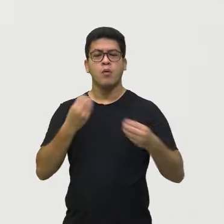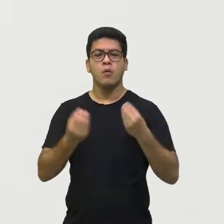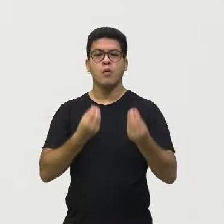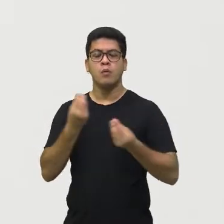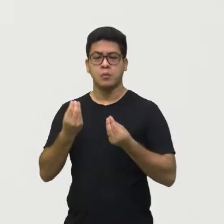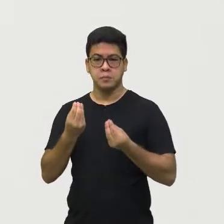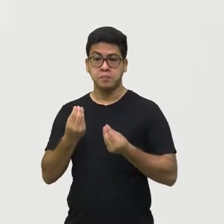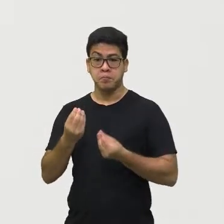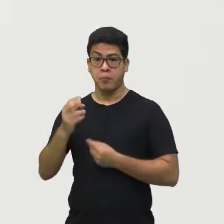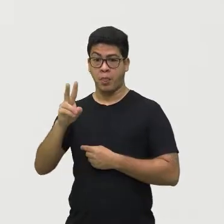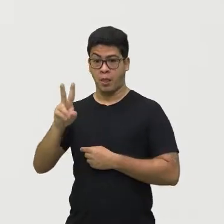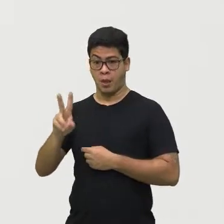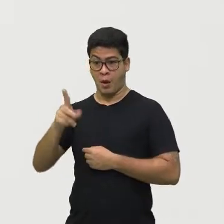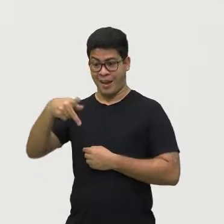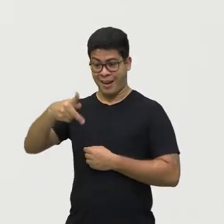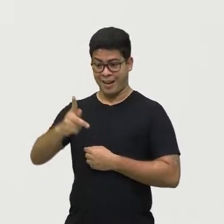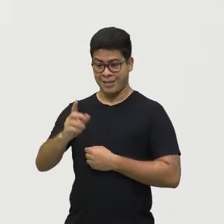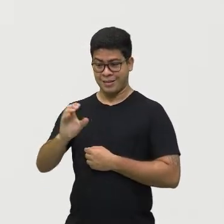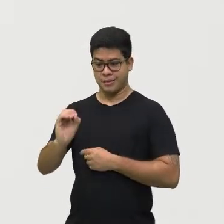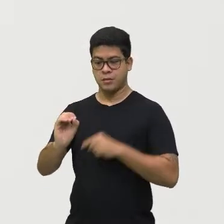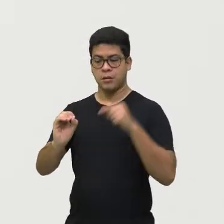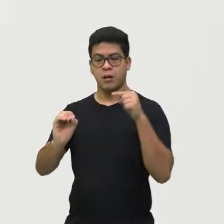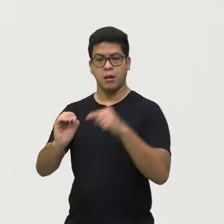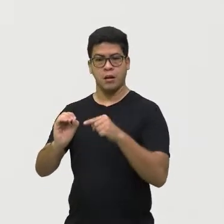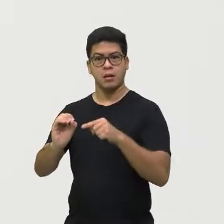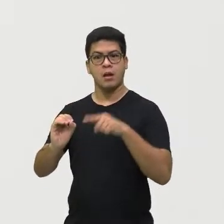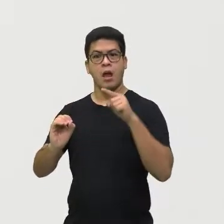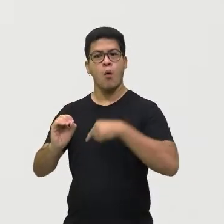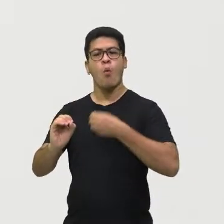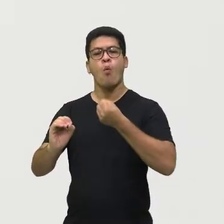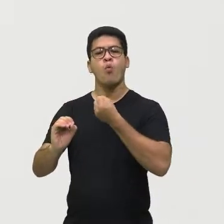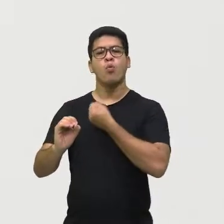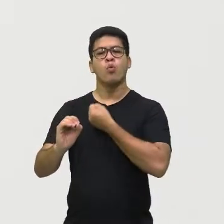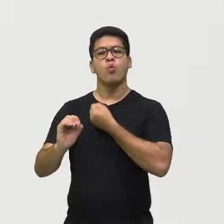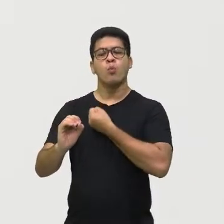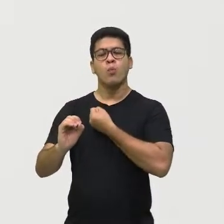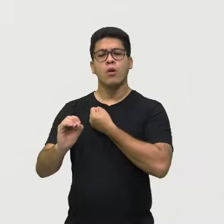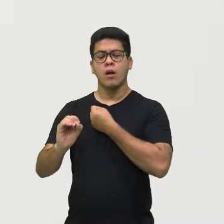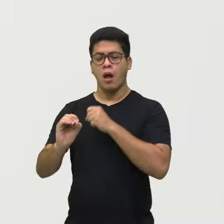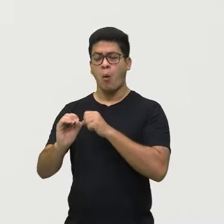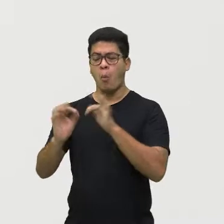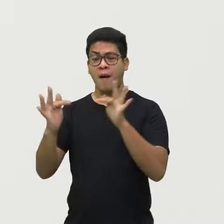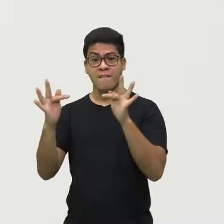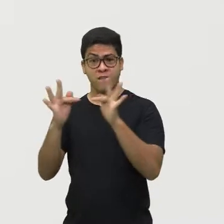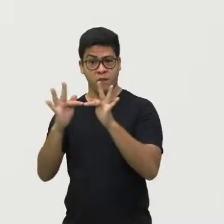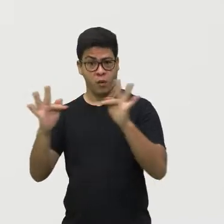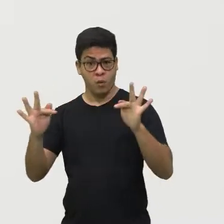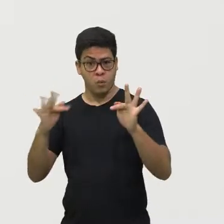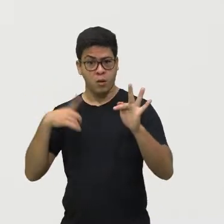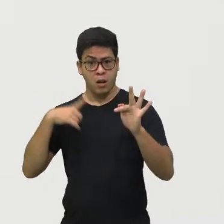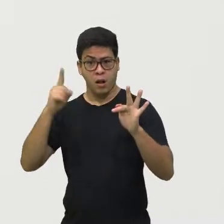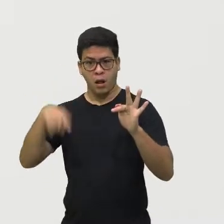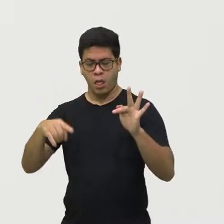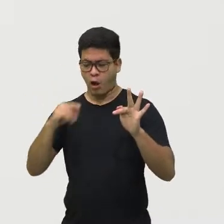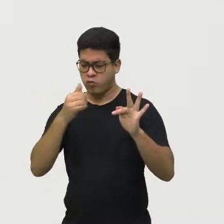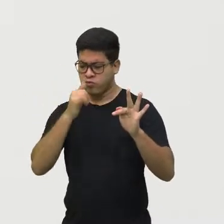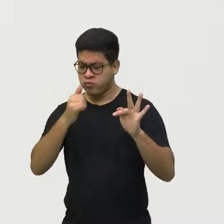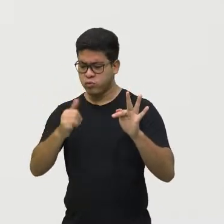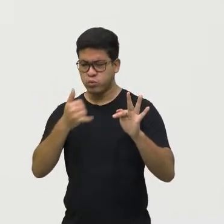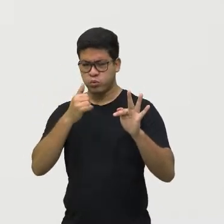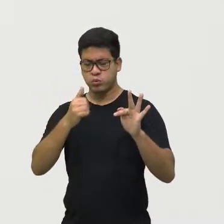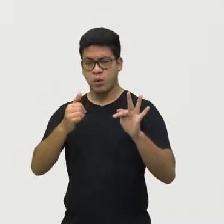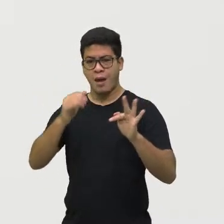você vê que o K0 é uma constante, pessoal. É uma constante chamada de constante